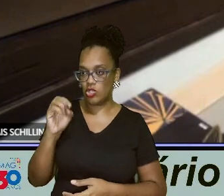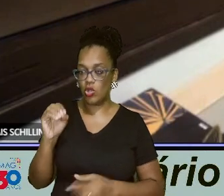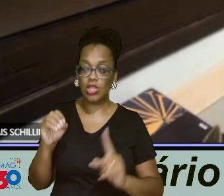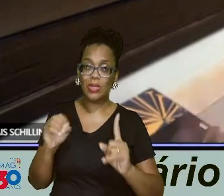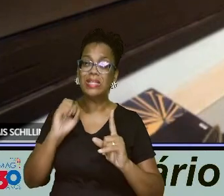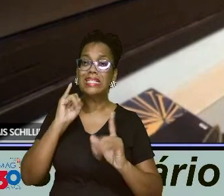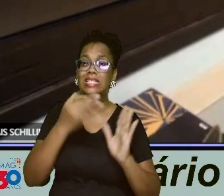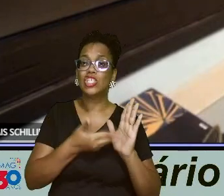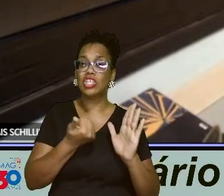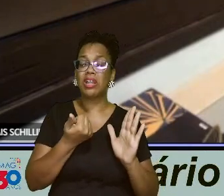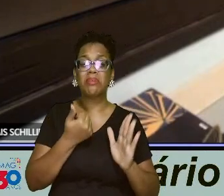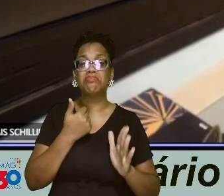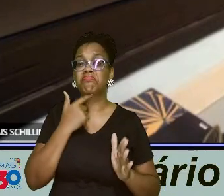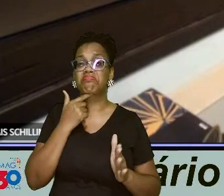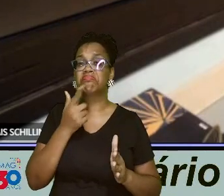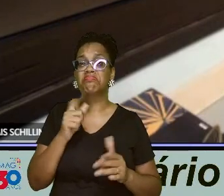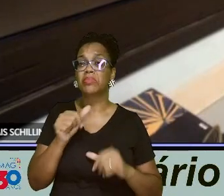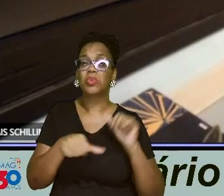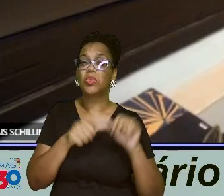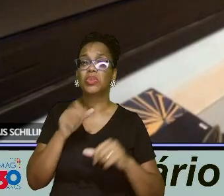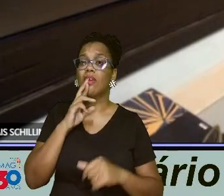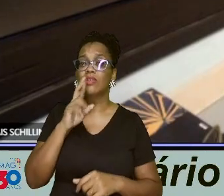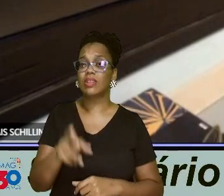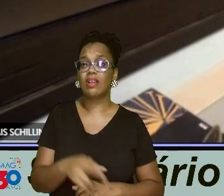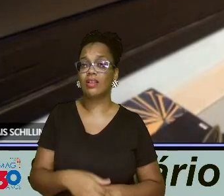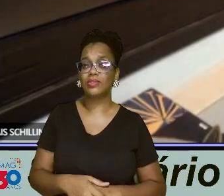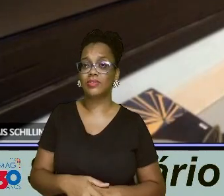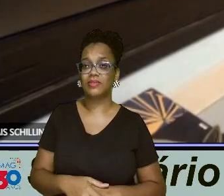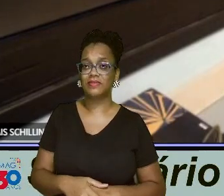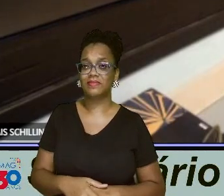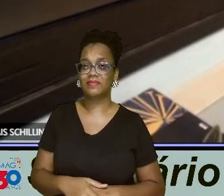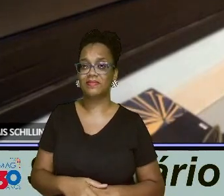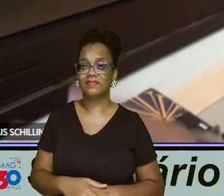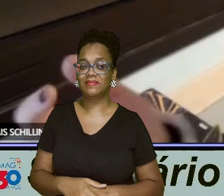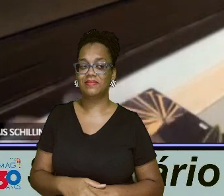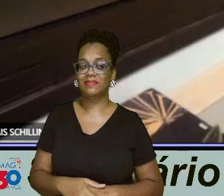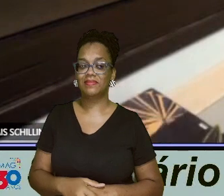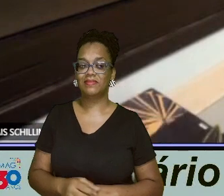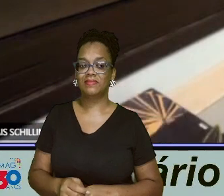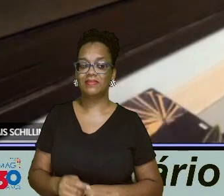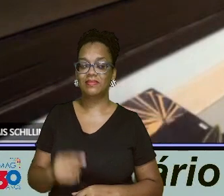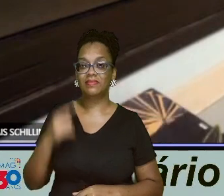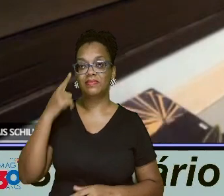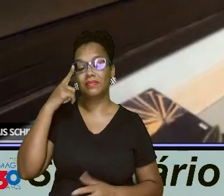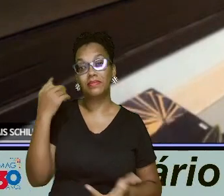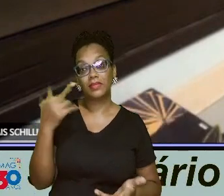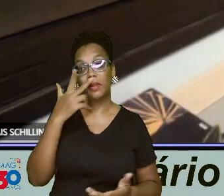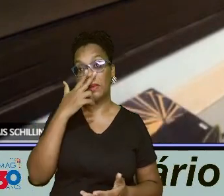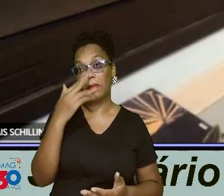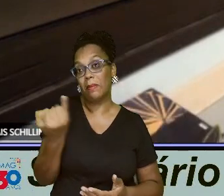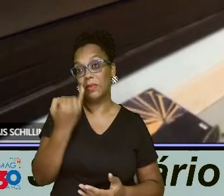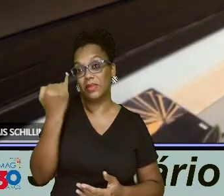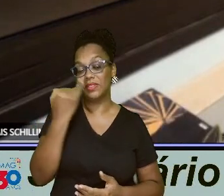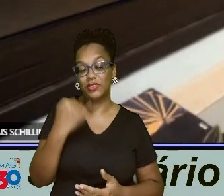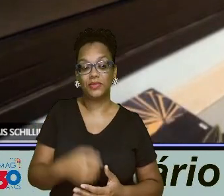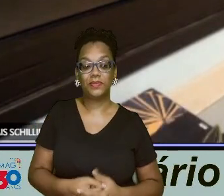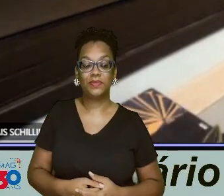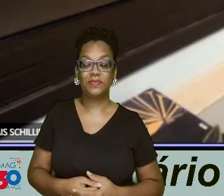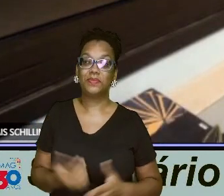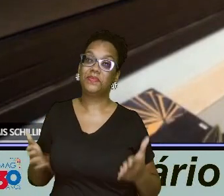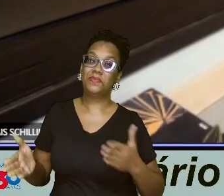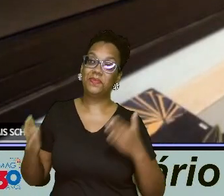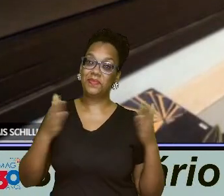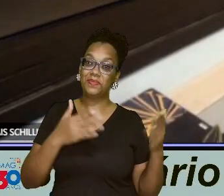esse fato, ele não vai mudar o resultado daquele julgamento. Então, me pareceu importante. E outro dado que me